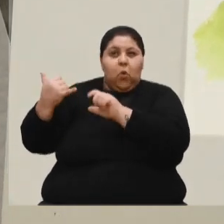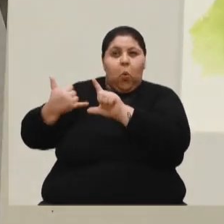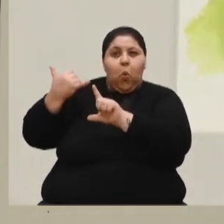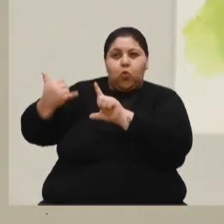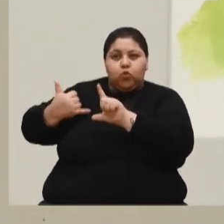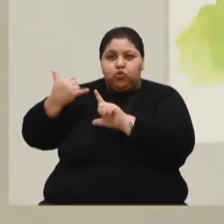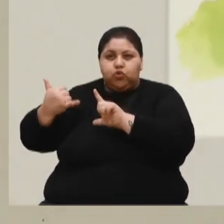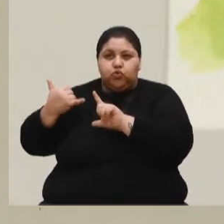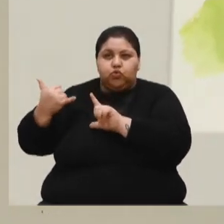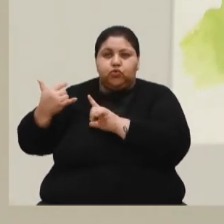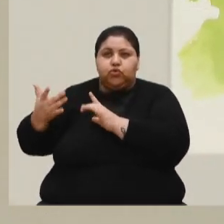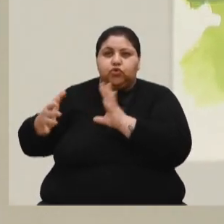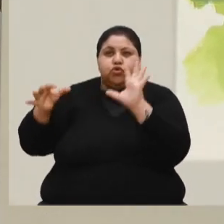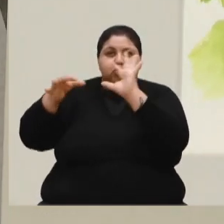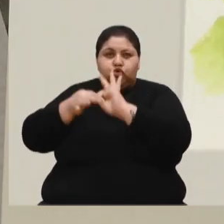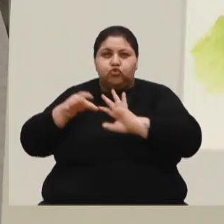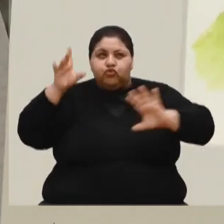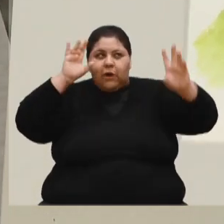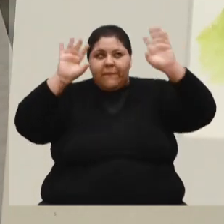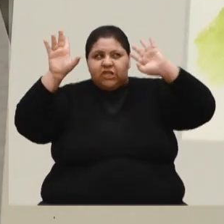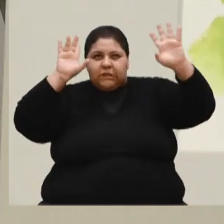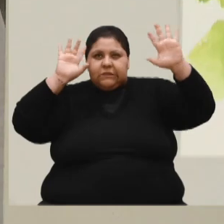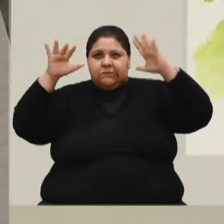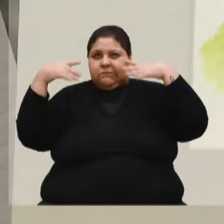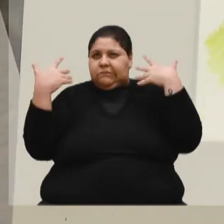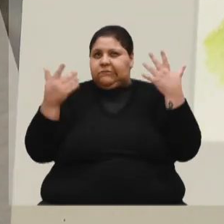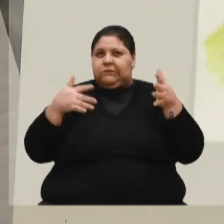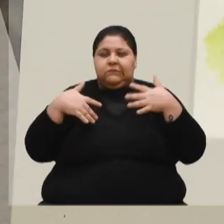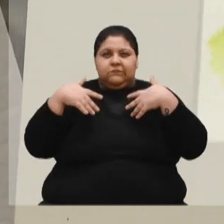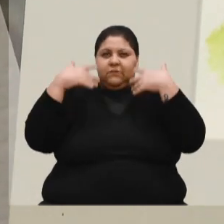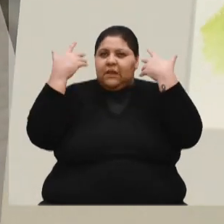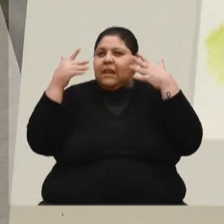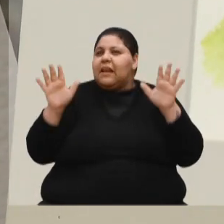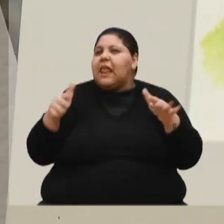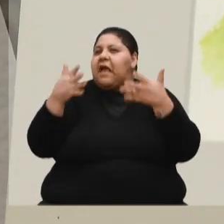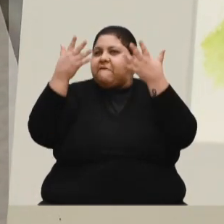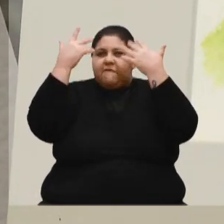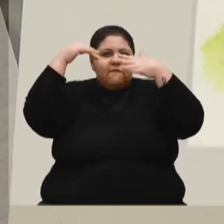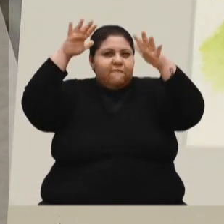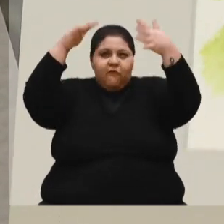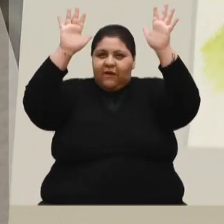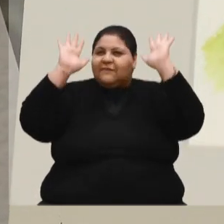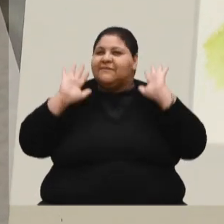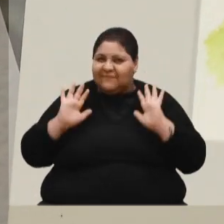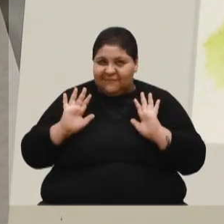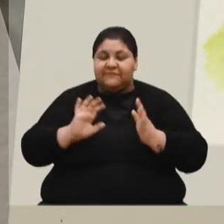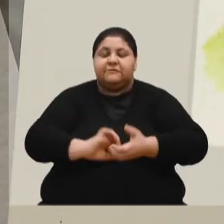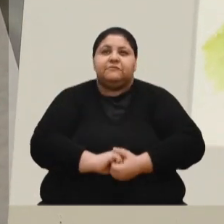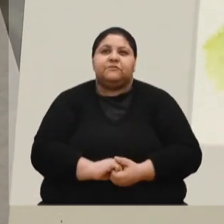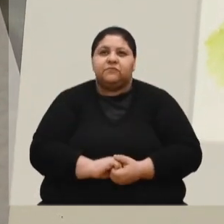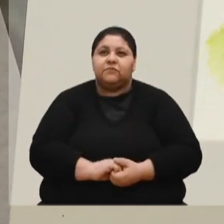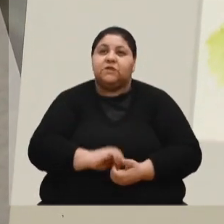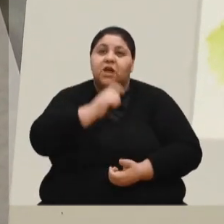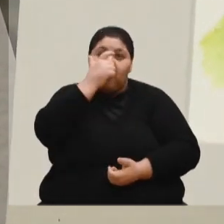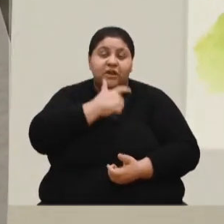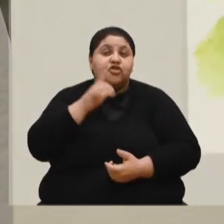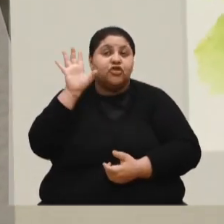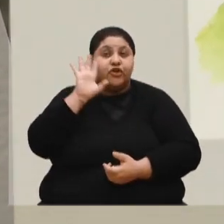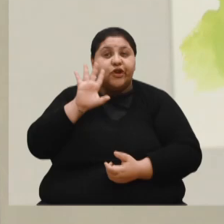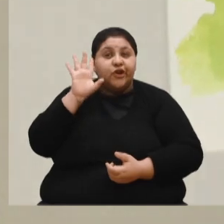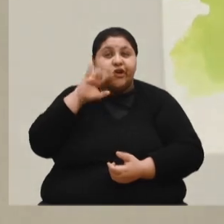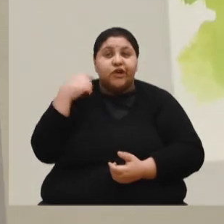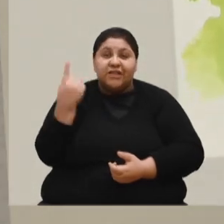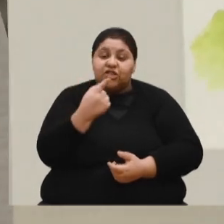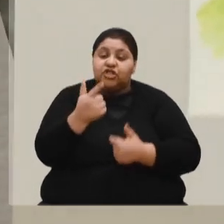lúdico aí, com a imaginação, deixa me levar, deixa voar. Então acho que esse é o lado bacana também da